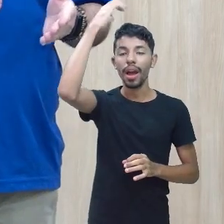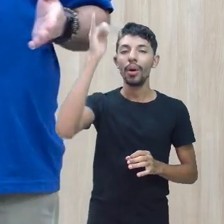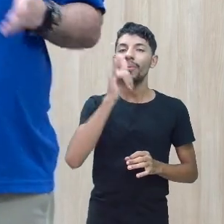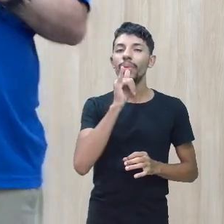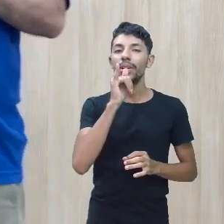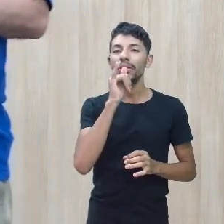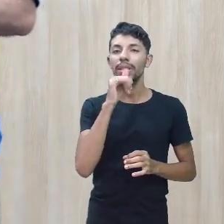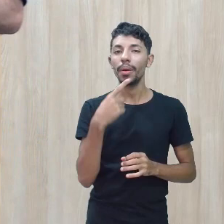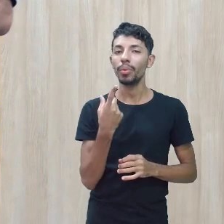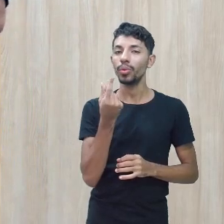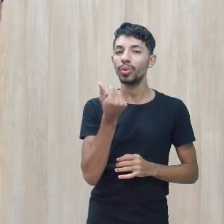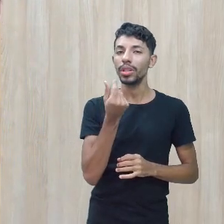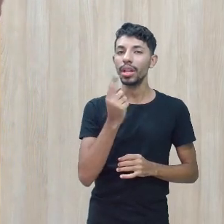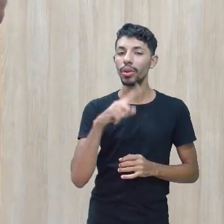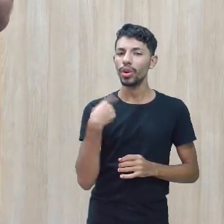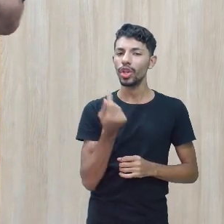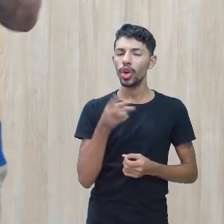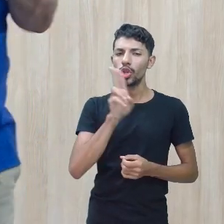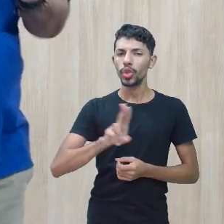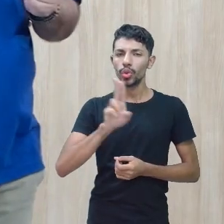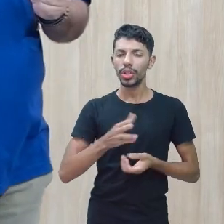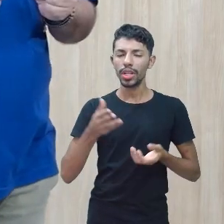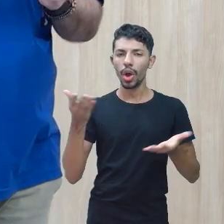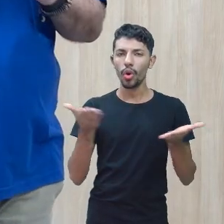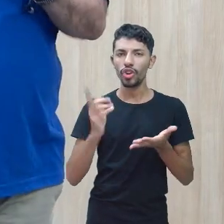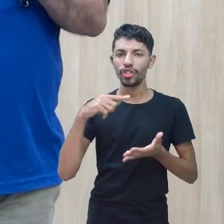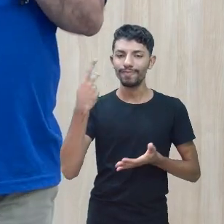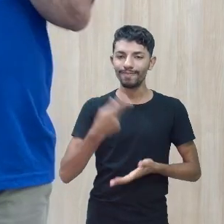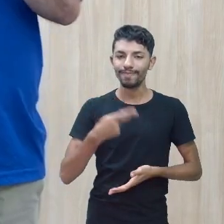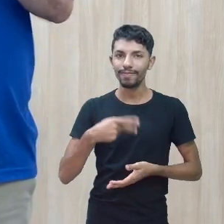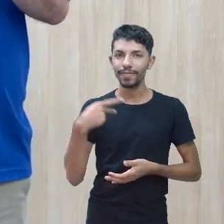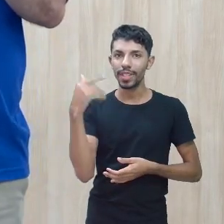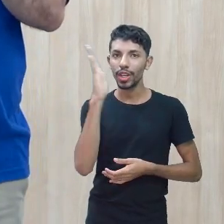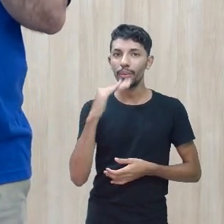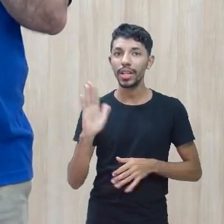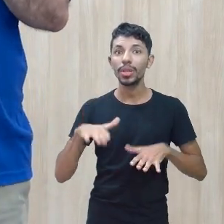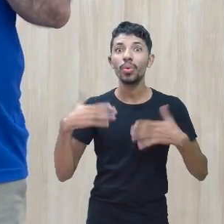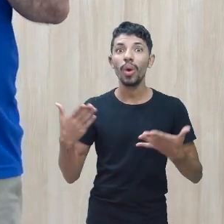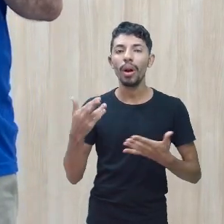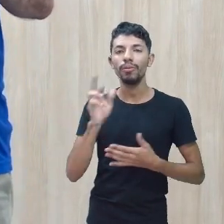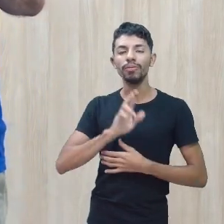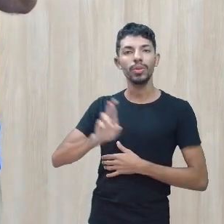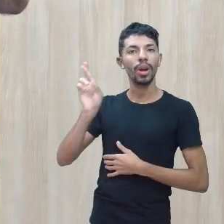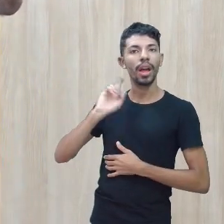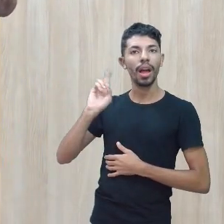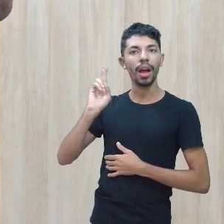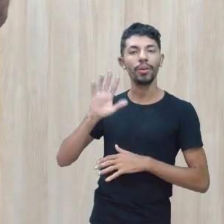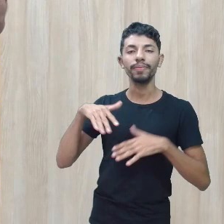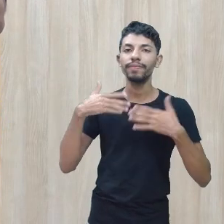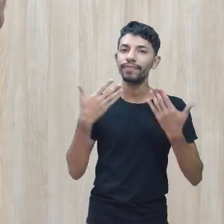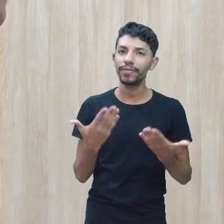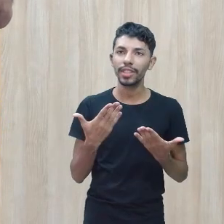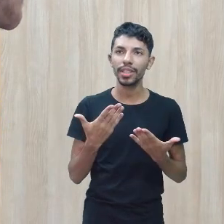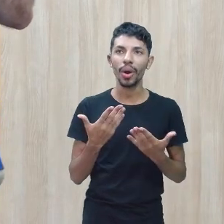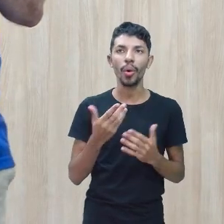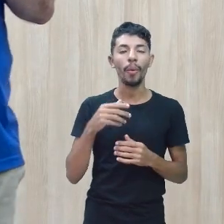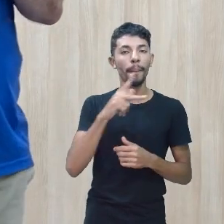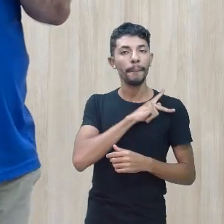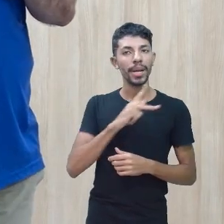no Brasil é o real. E o presidente Itamar Franco ele estava fazendo a fala